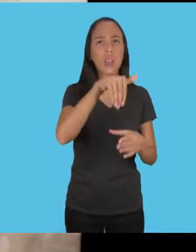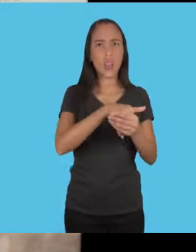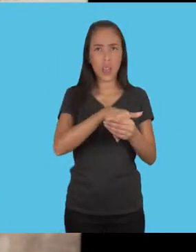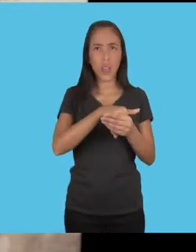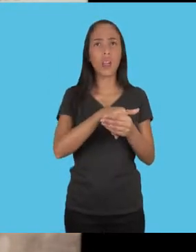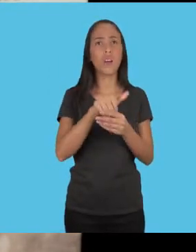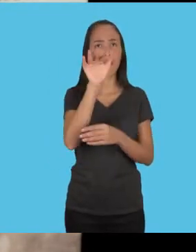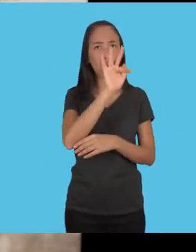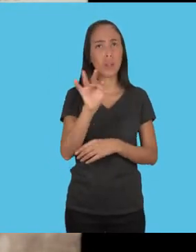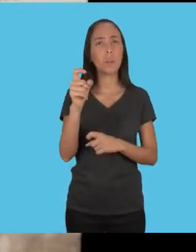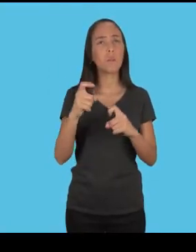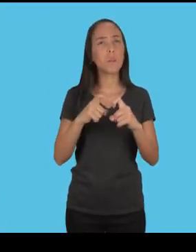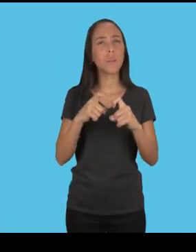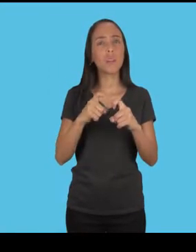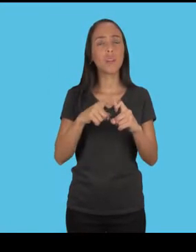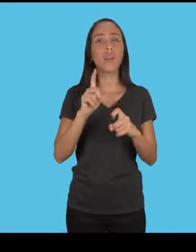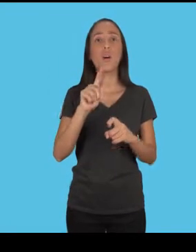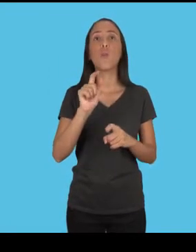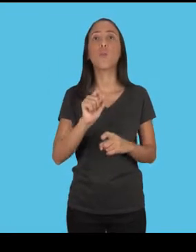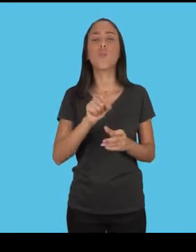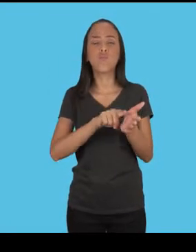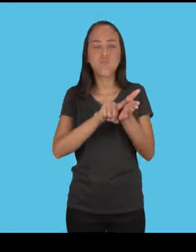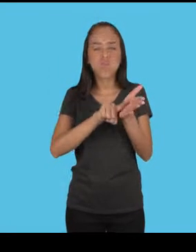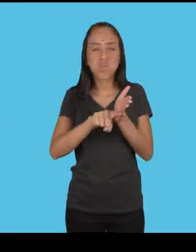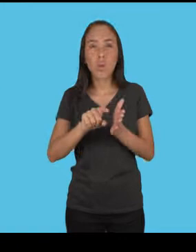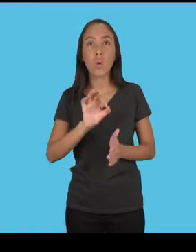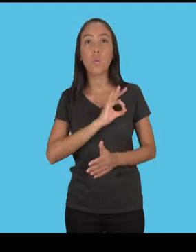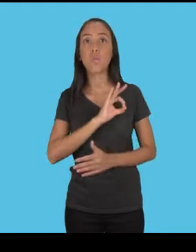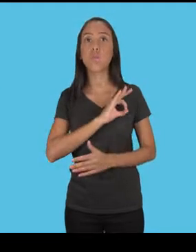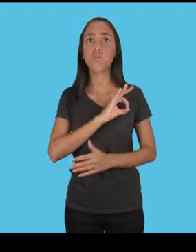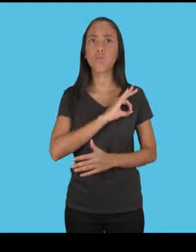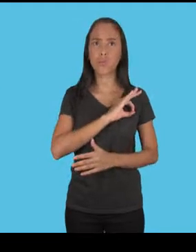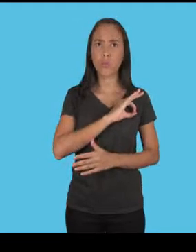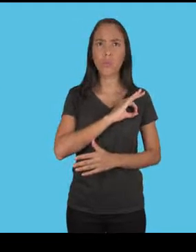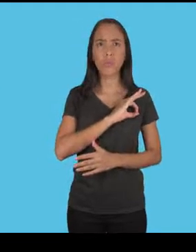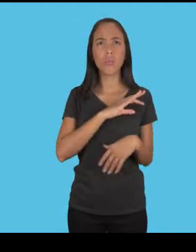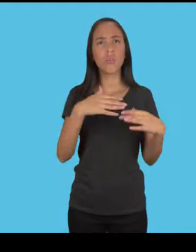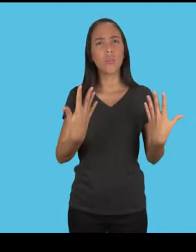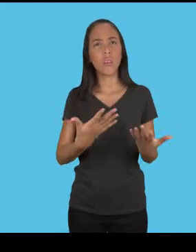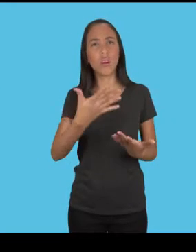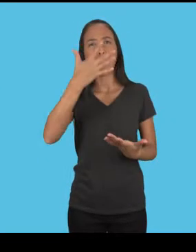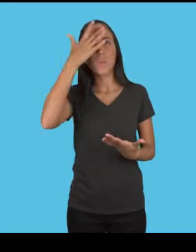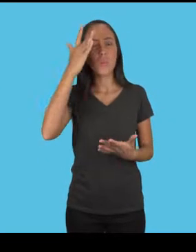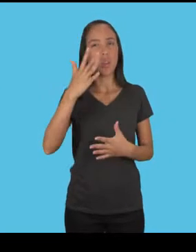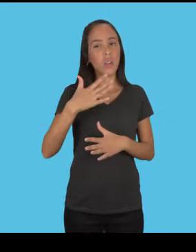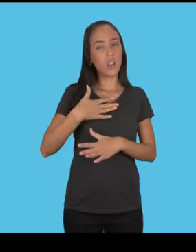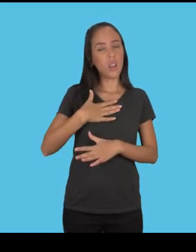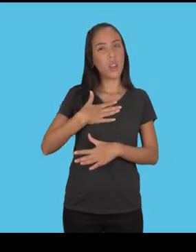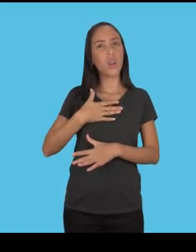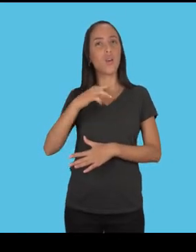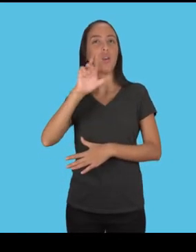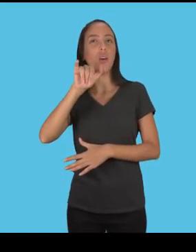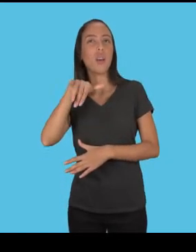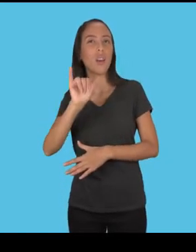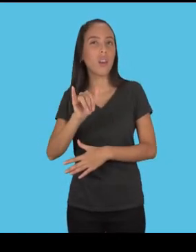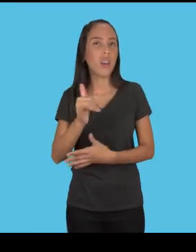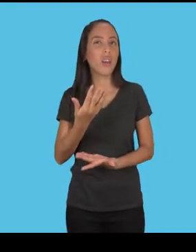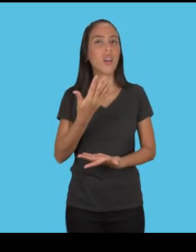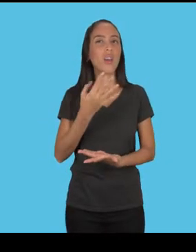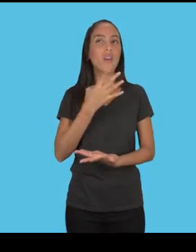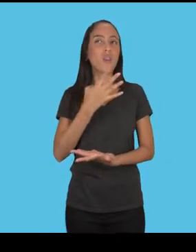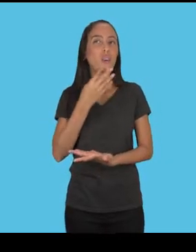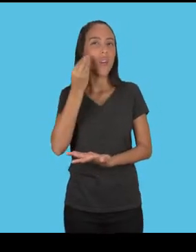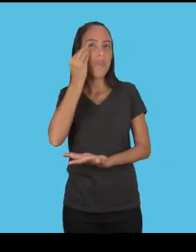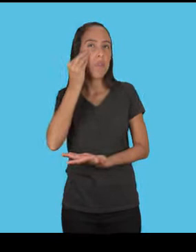comissão de inquérito policial militar. Os caras mais experimentados, como eu, o rei, isso não